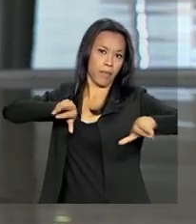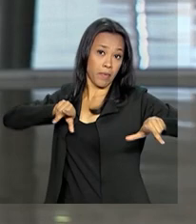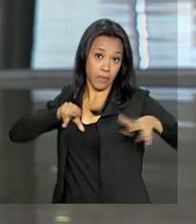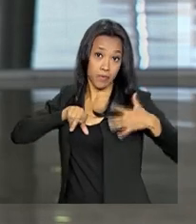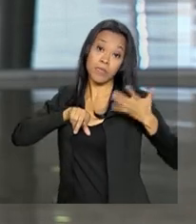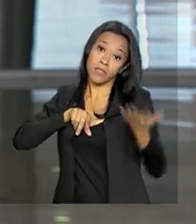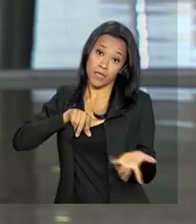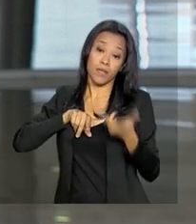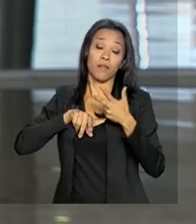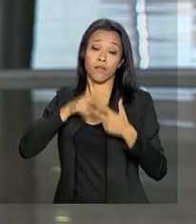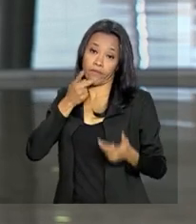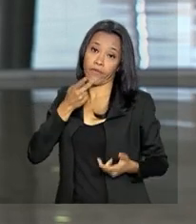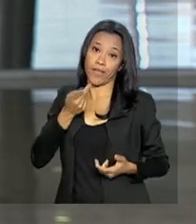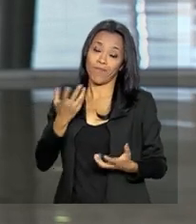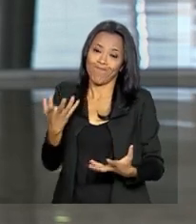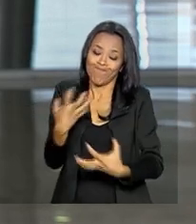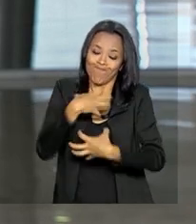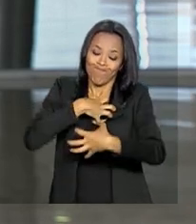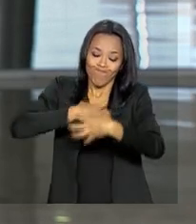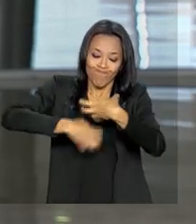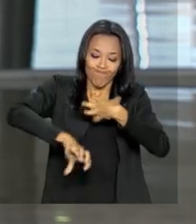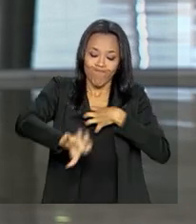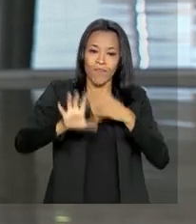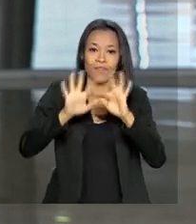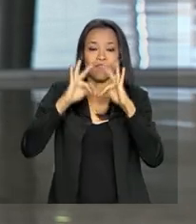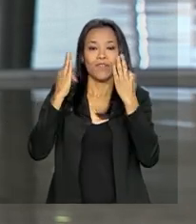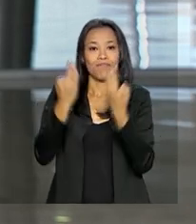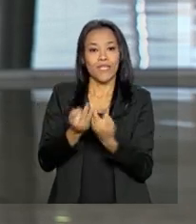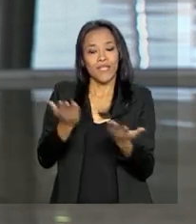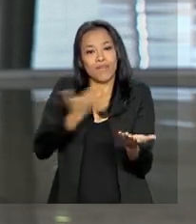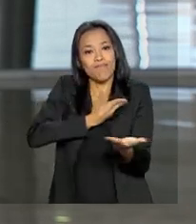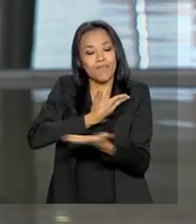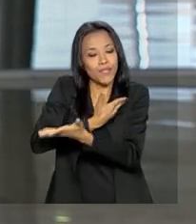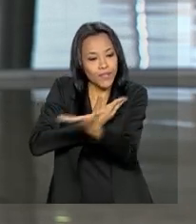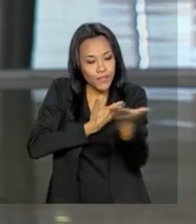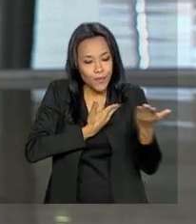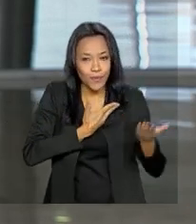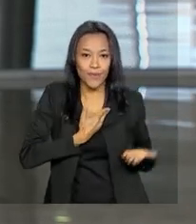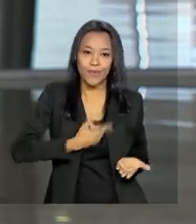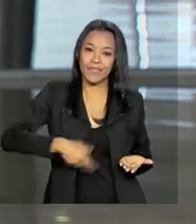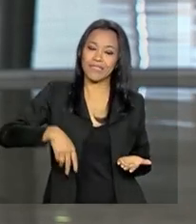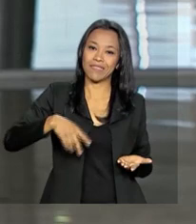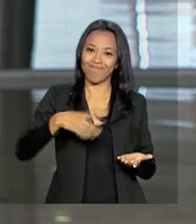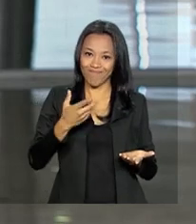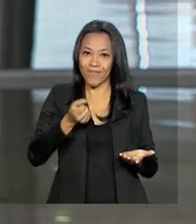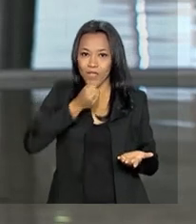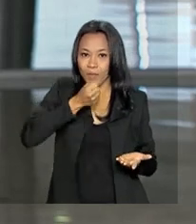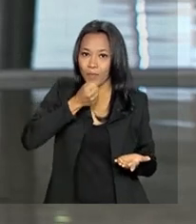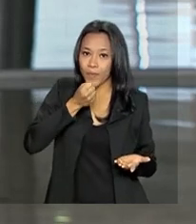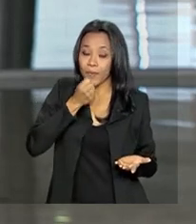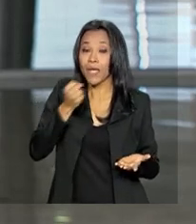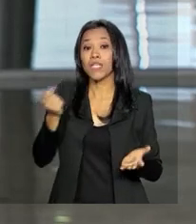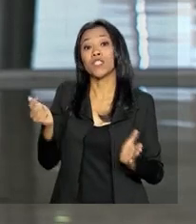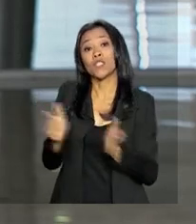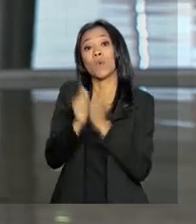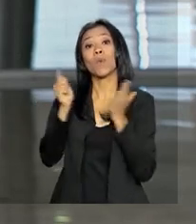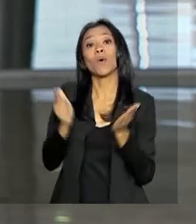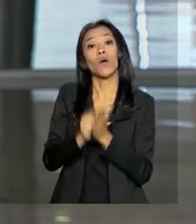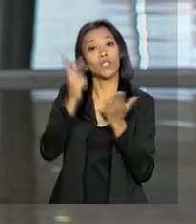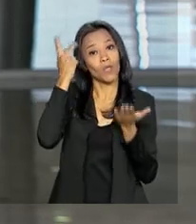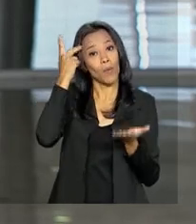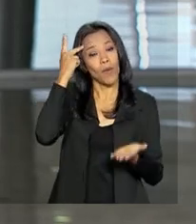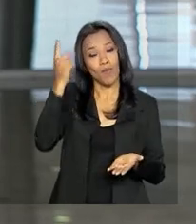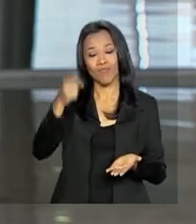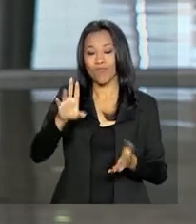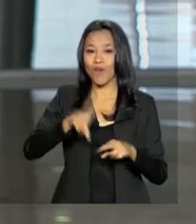conclui desejando sinceros sentimentos à família, amigos e jornalistas da Folha de São Paulo por essa morte